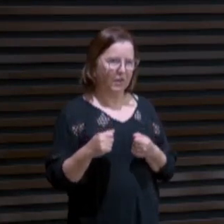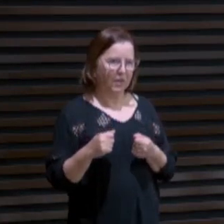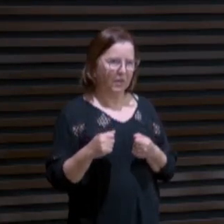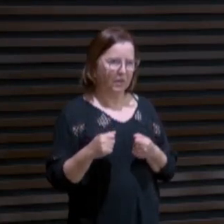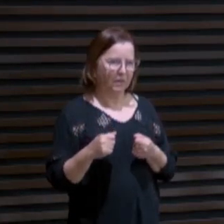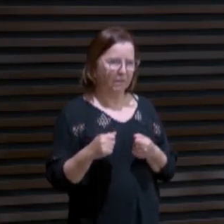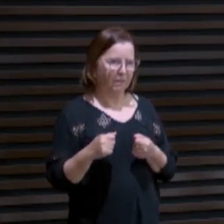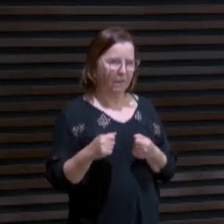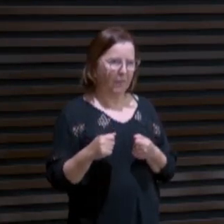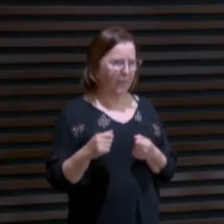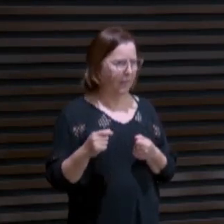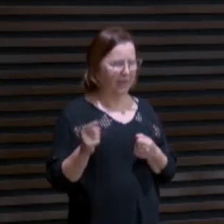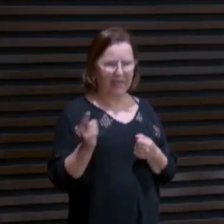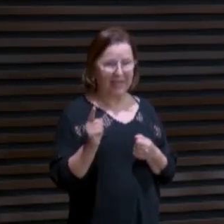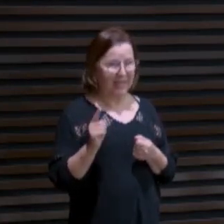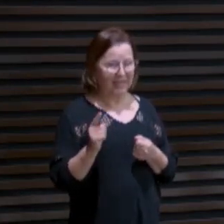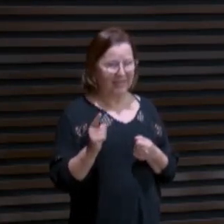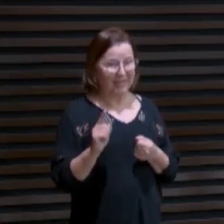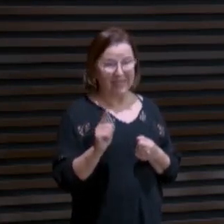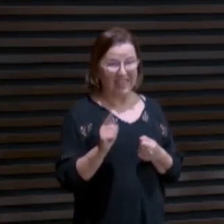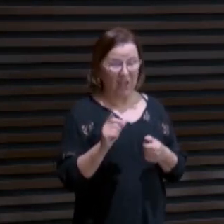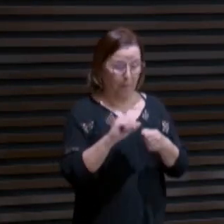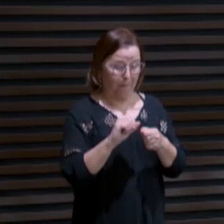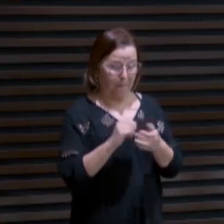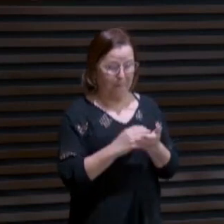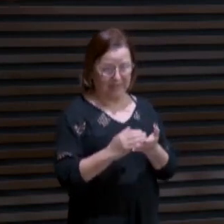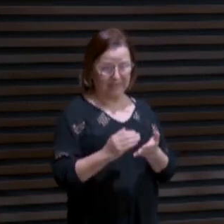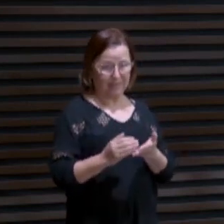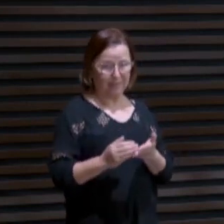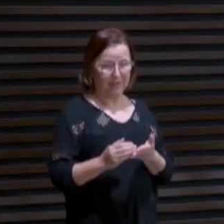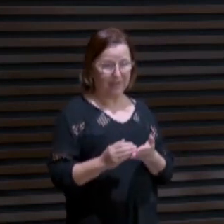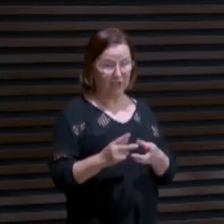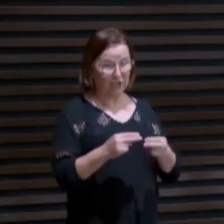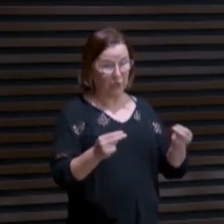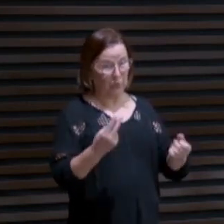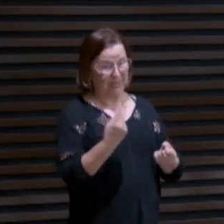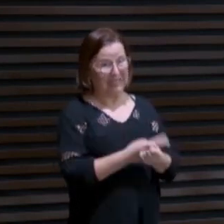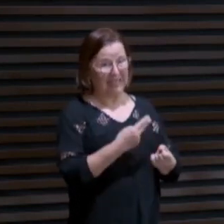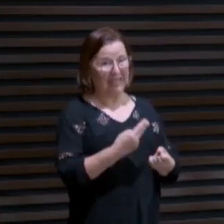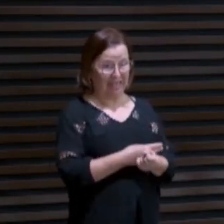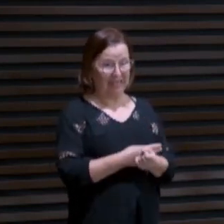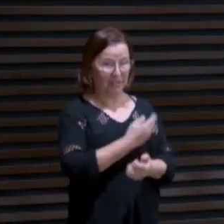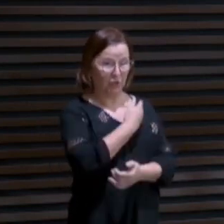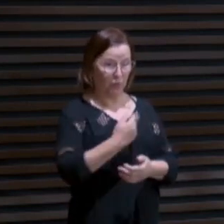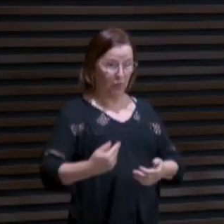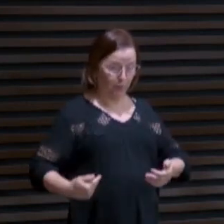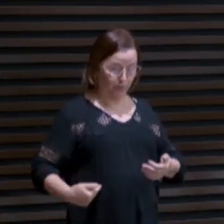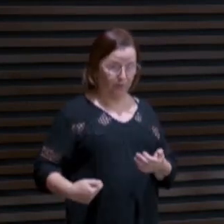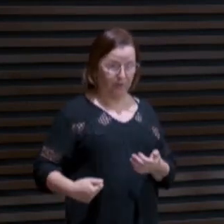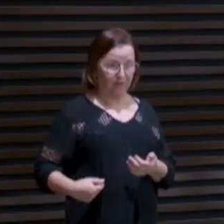mesmo que sejamos ordenados a fazê-lo por seu governo ou por um superior